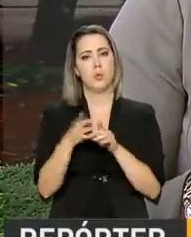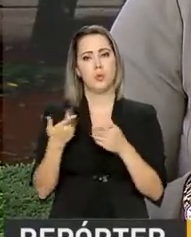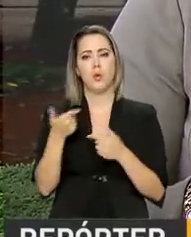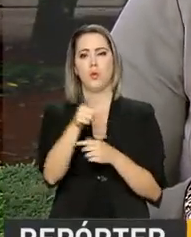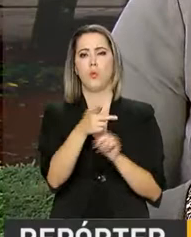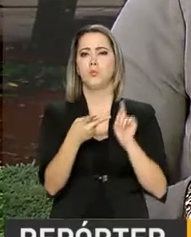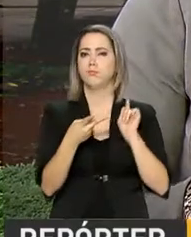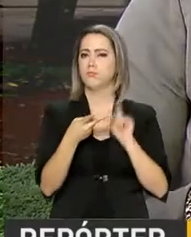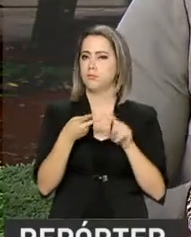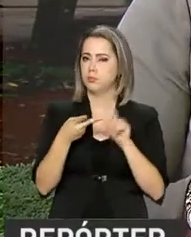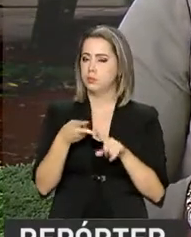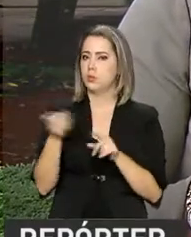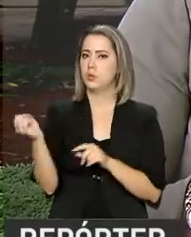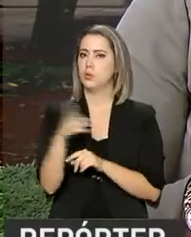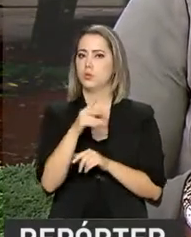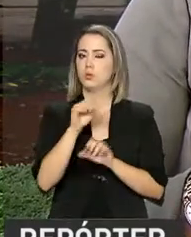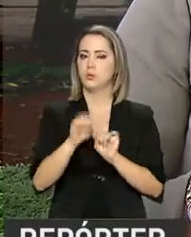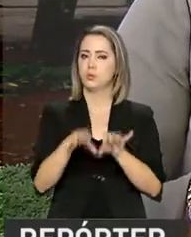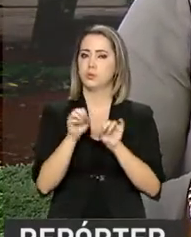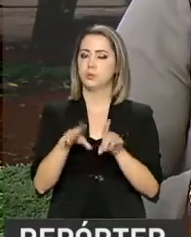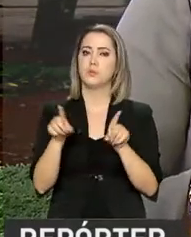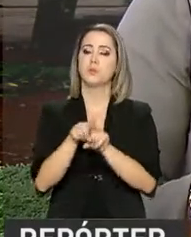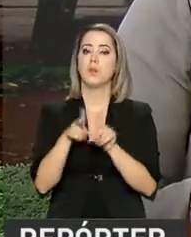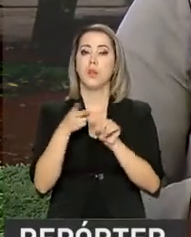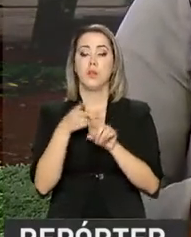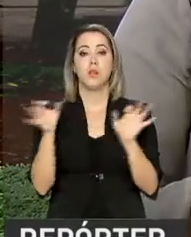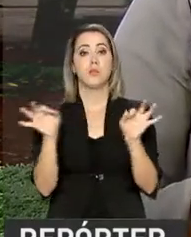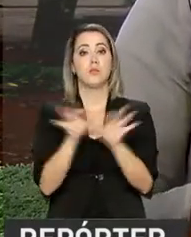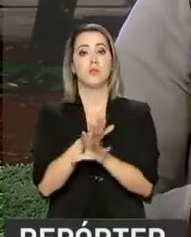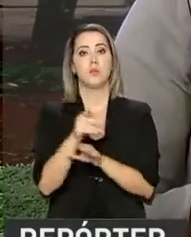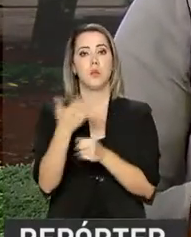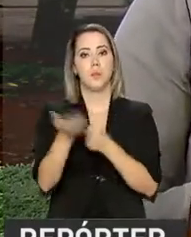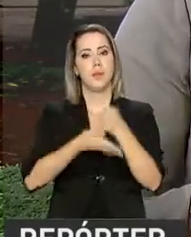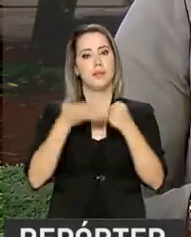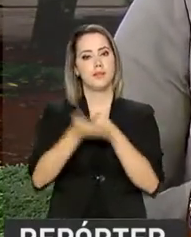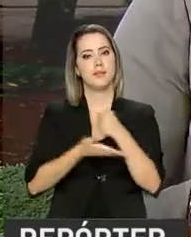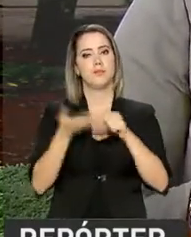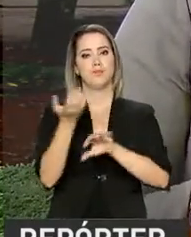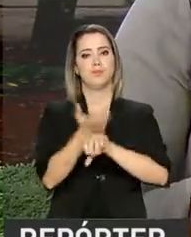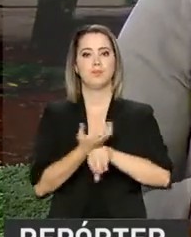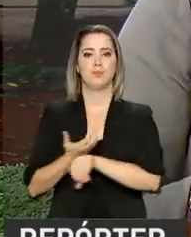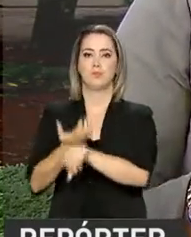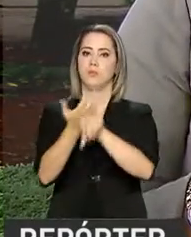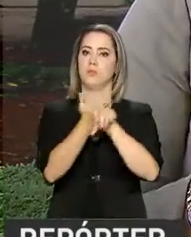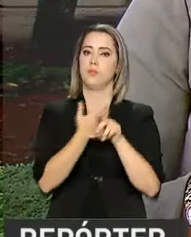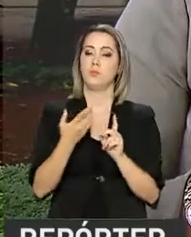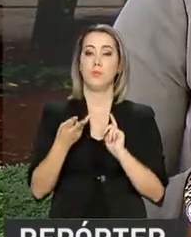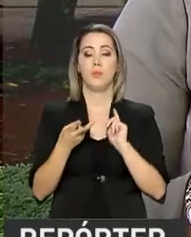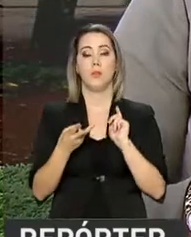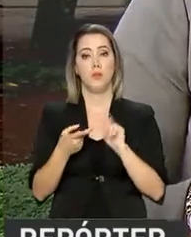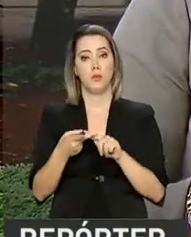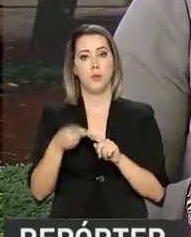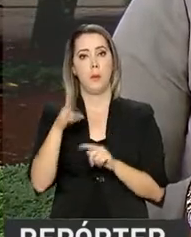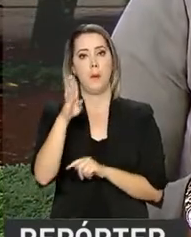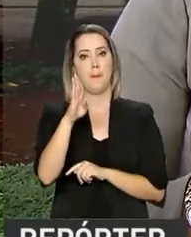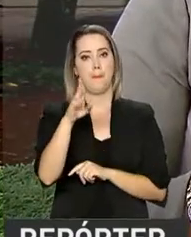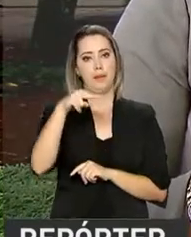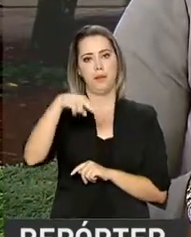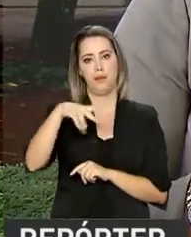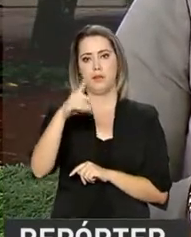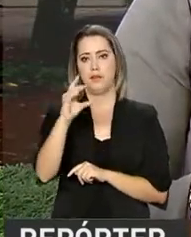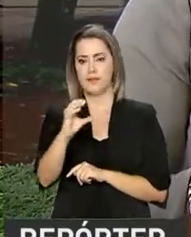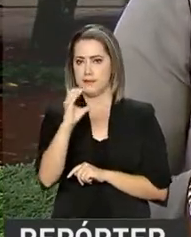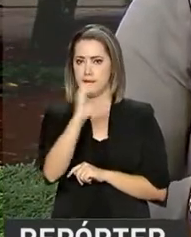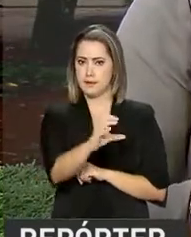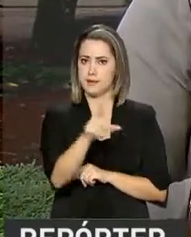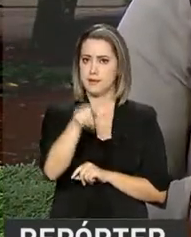rumo à reformulação do ensino brasileiro será a conclusão da Base Nacional Comum Curricular. A BNCC